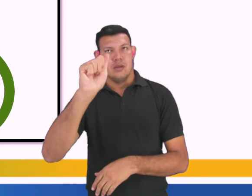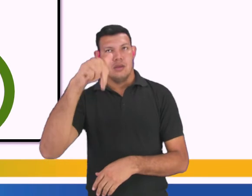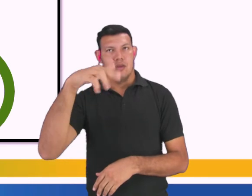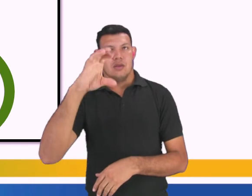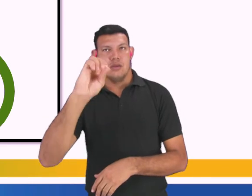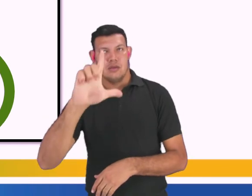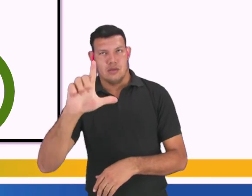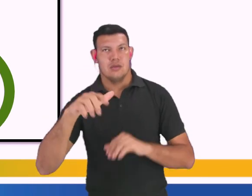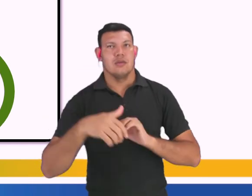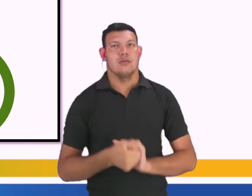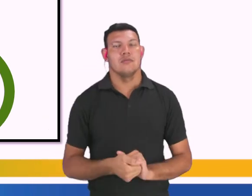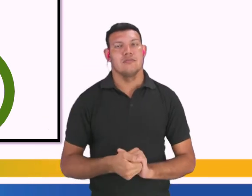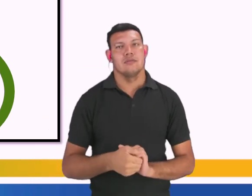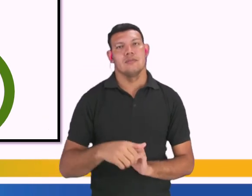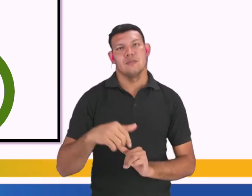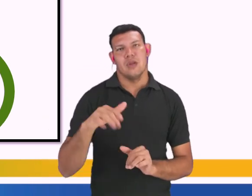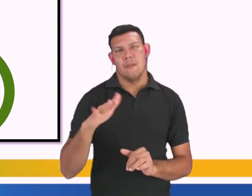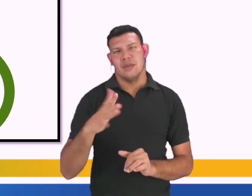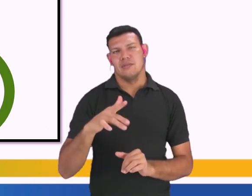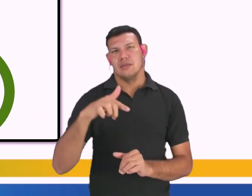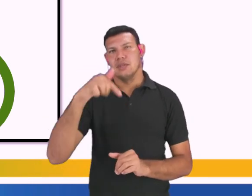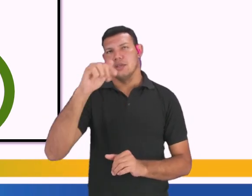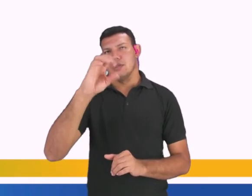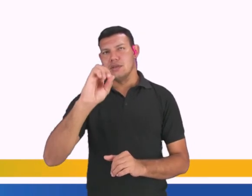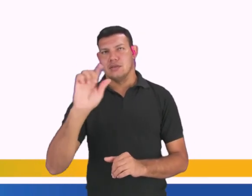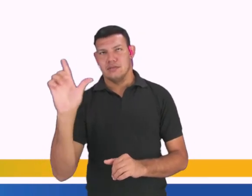1 tonelada de cana-de-açúcar.